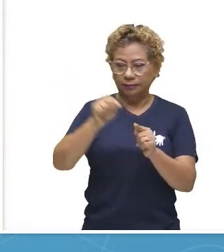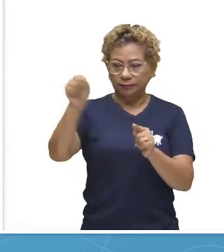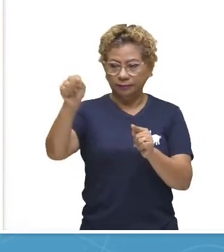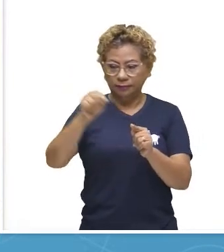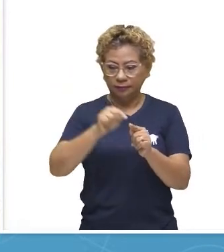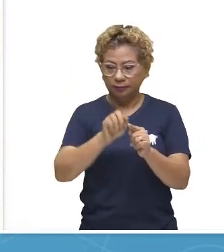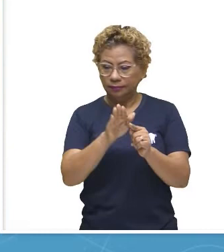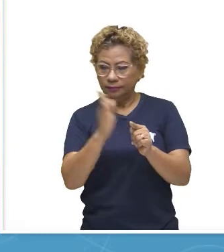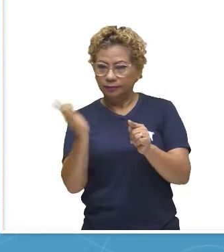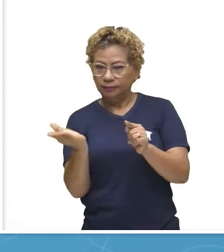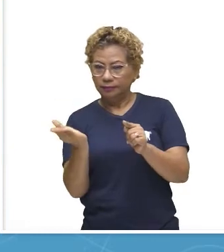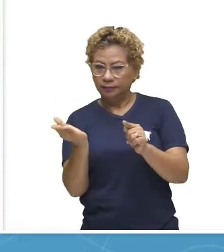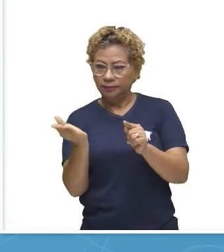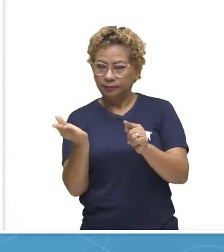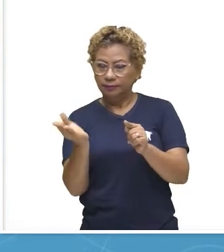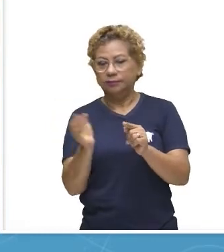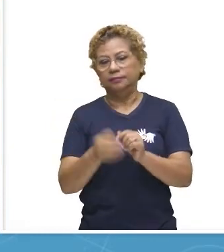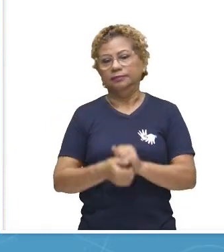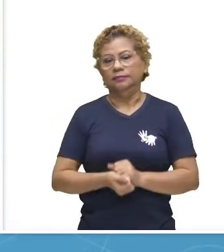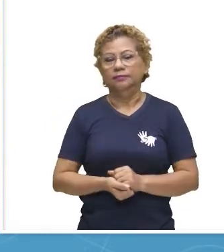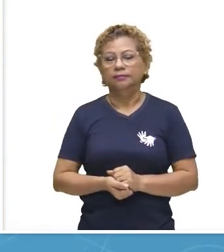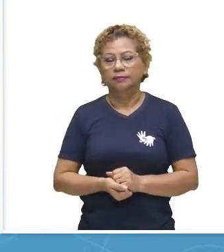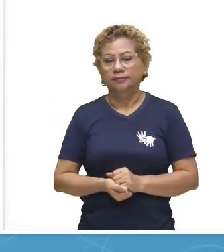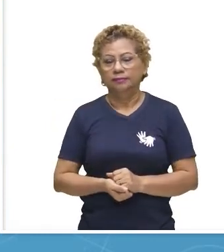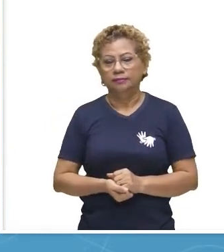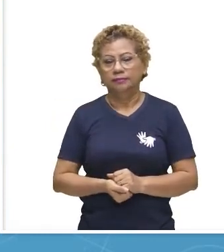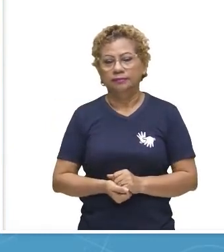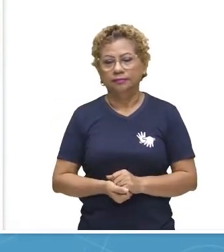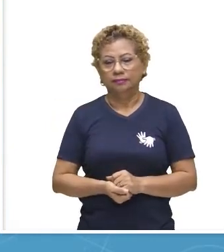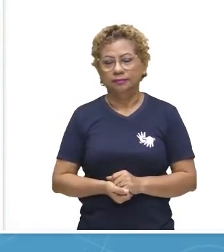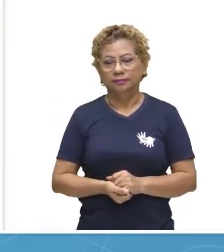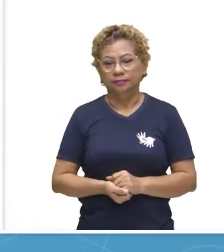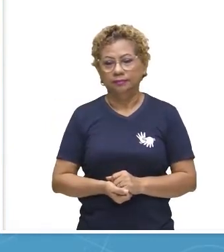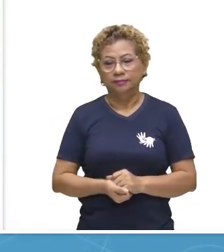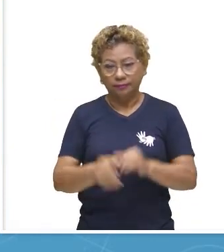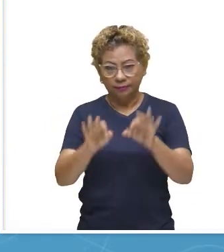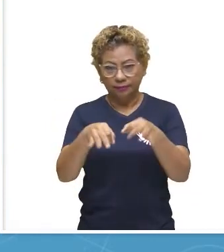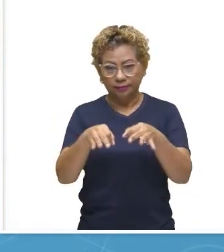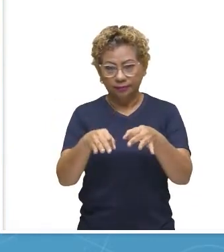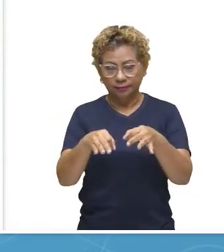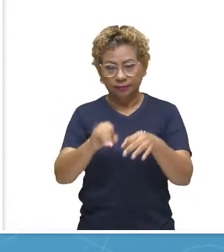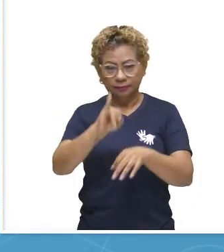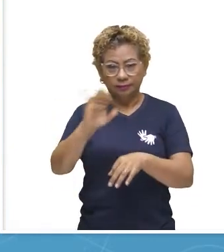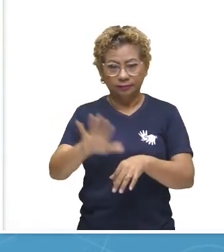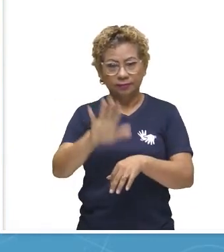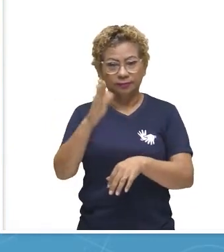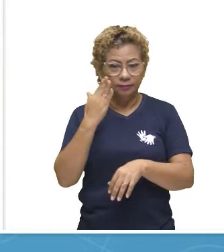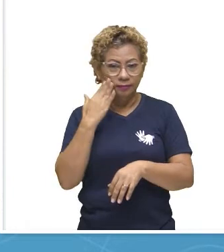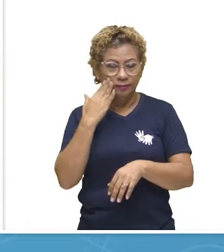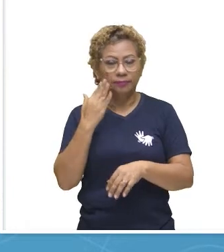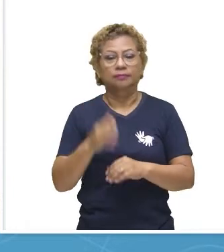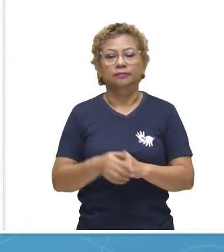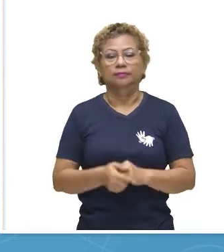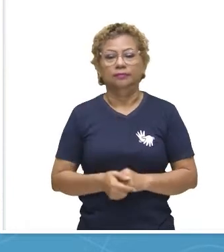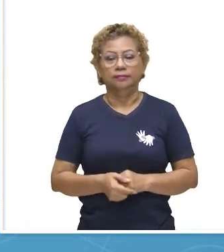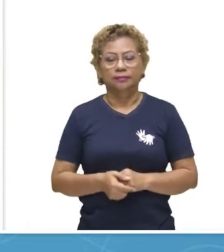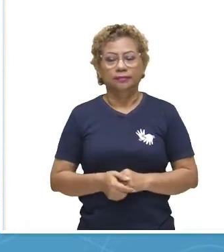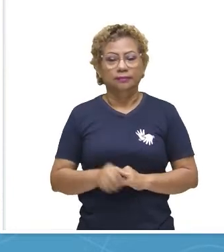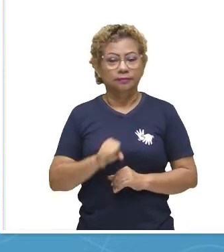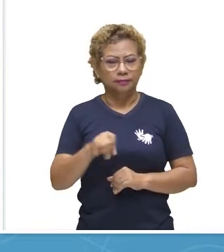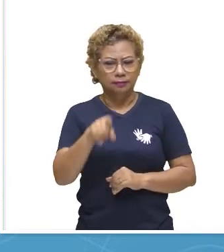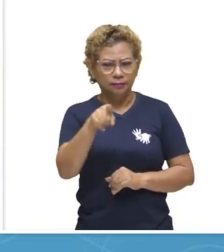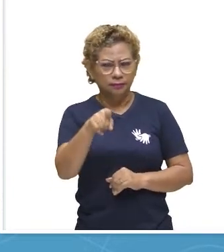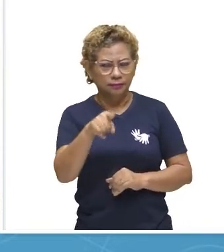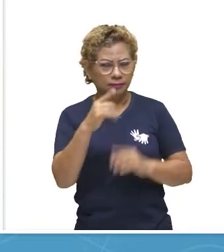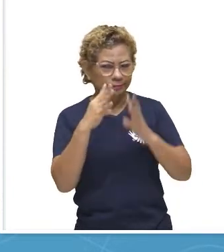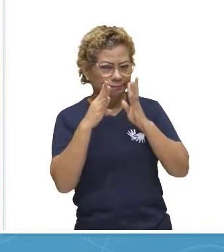e esse lado da reta transversal, certo? Então, se você observar, olha